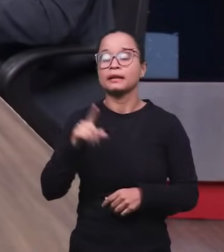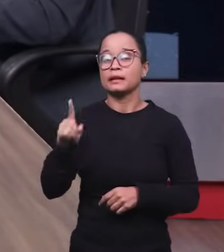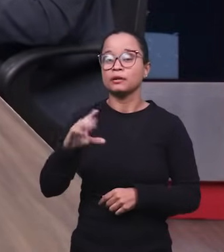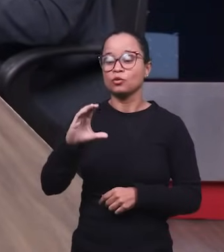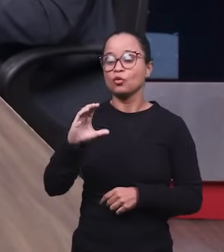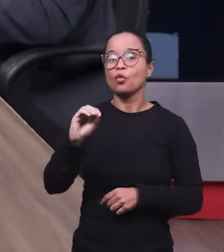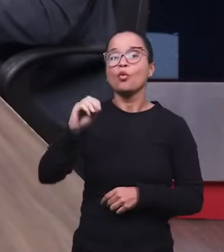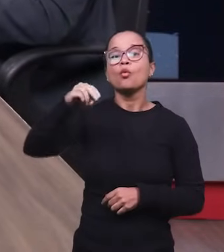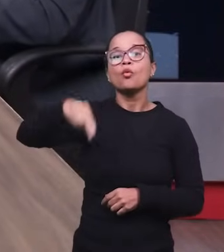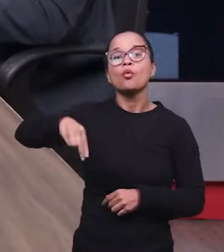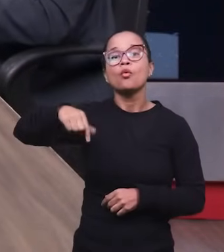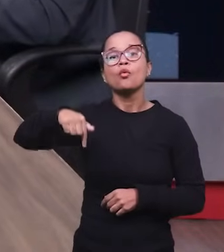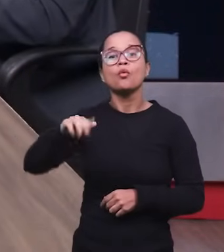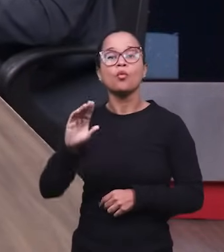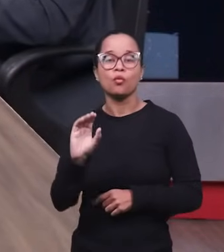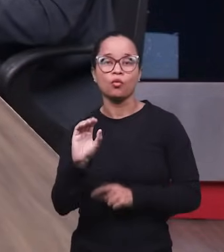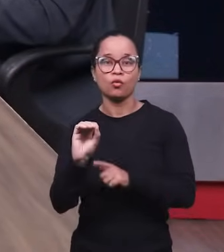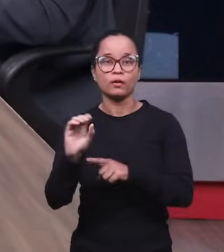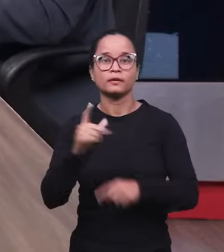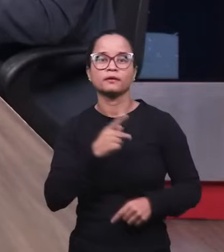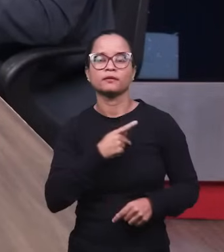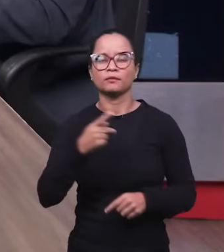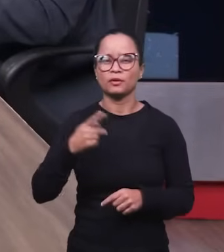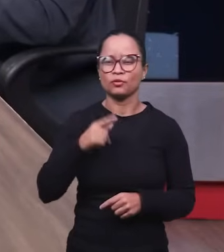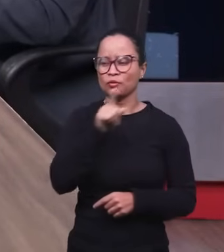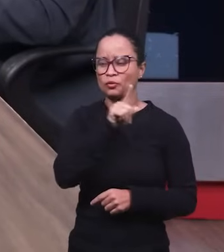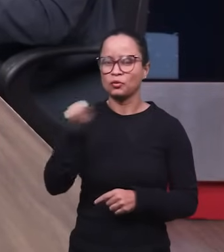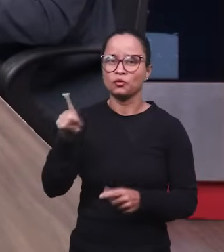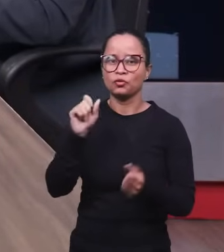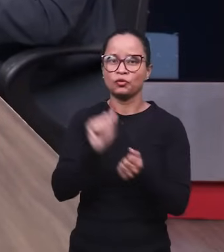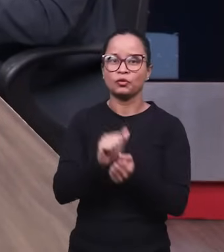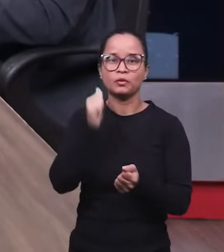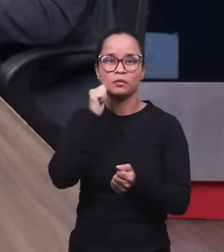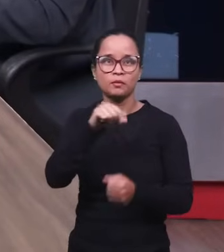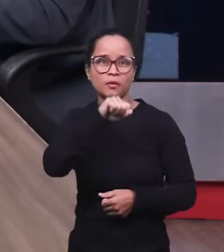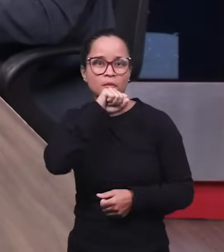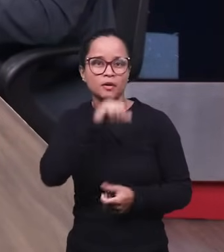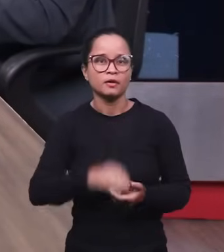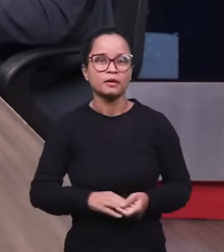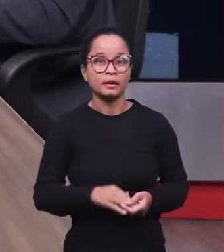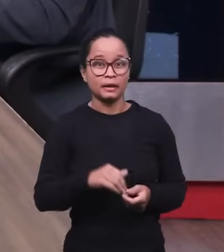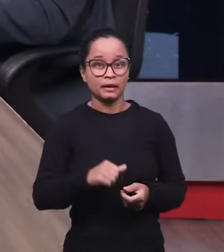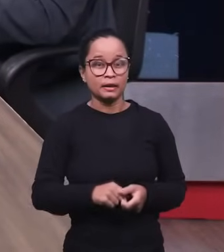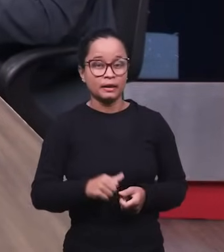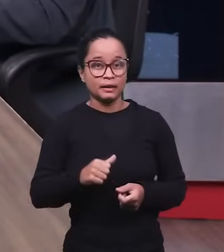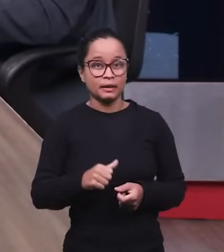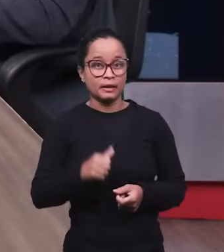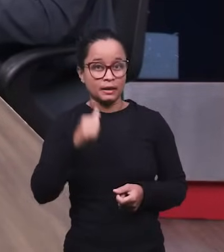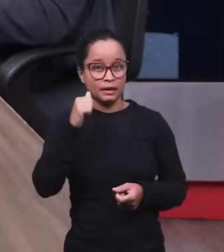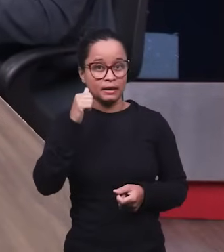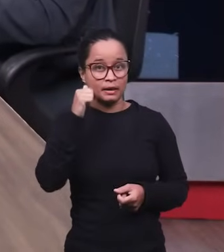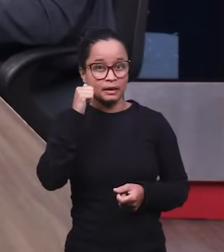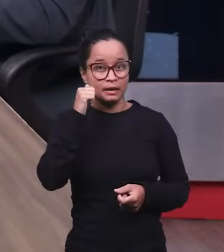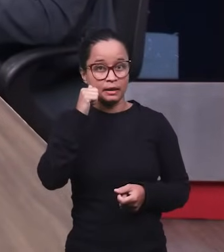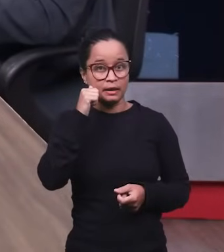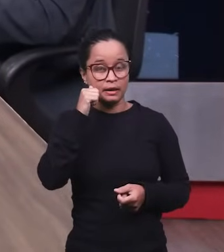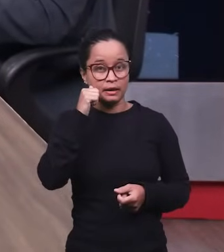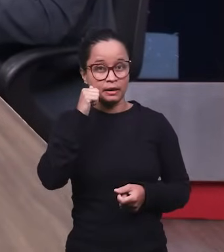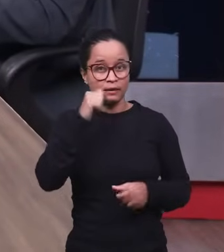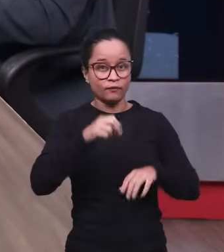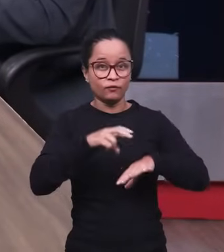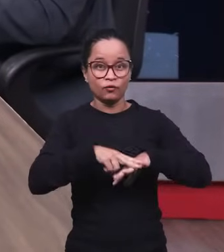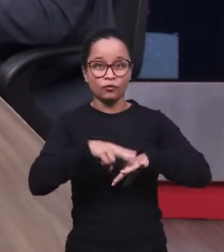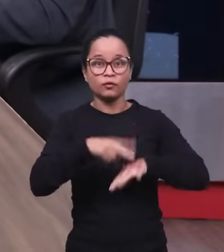República Democrática do Congo. Nós temos ali o pastor Winner Makonga, juntamente com a mãe dele, que é a viúva do pastor